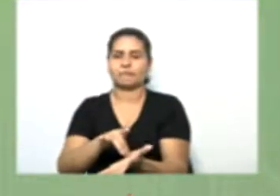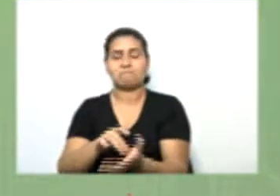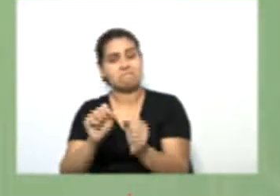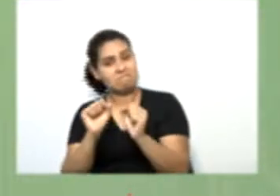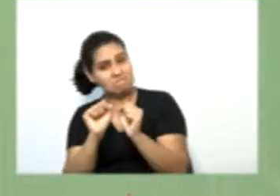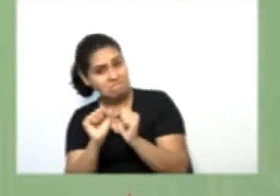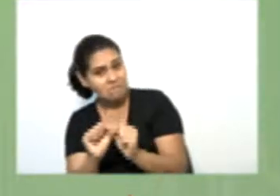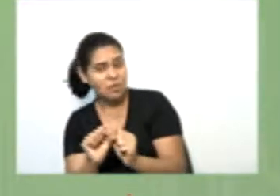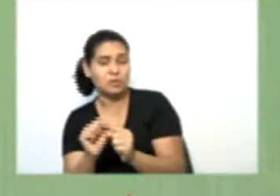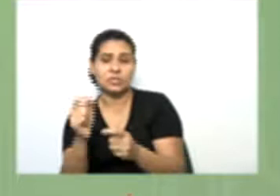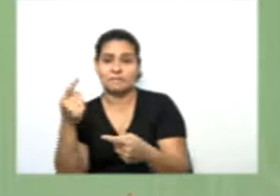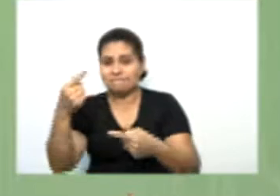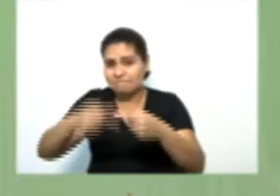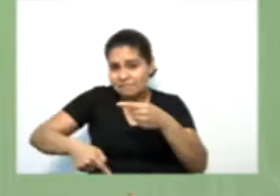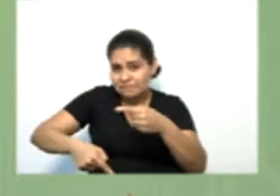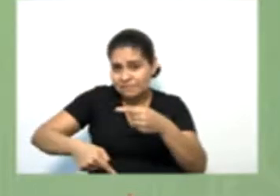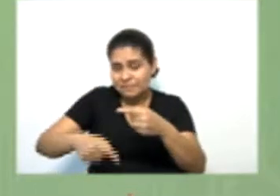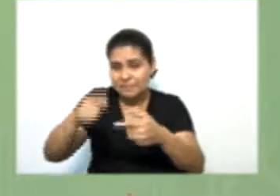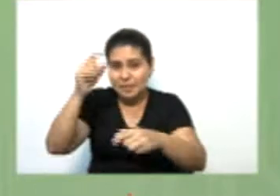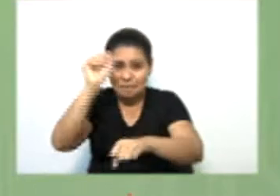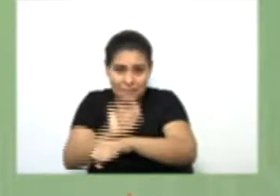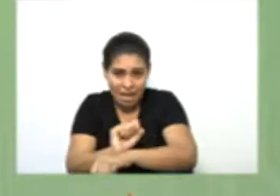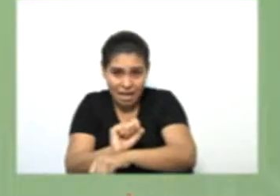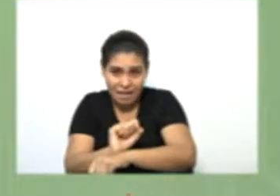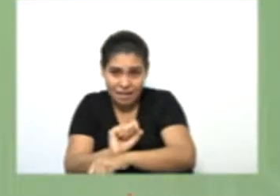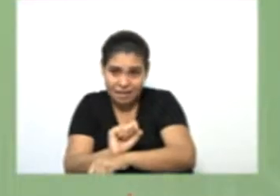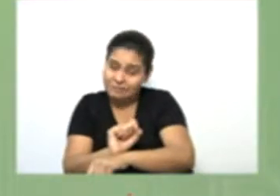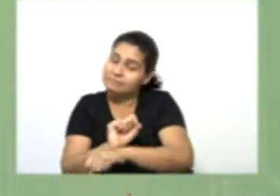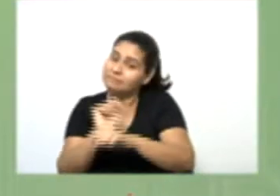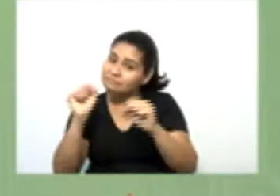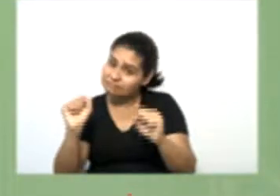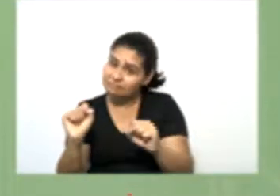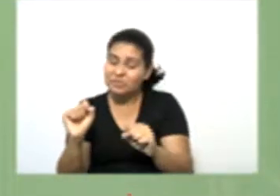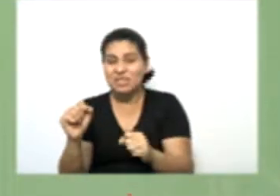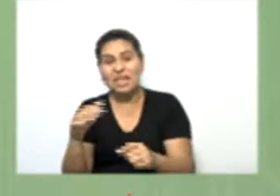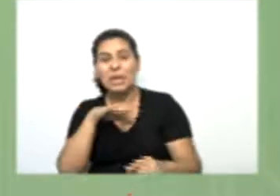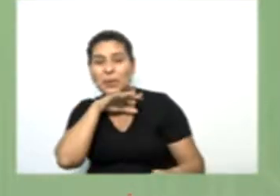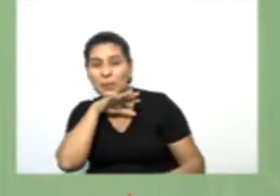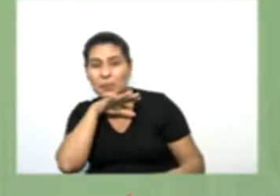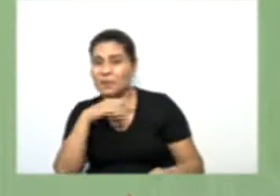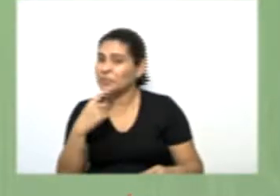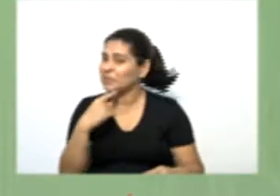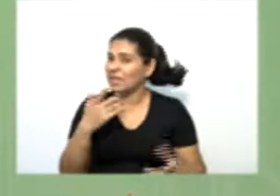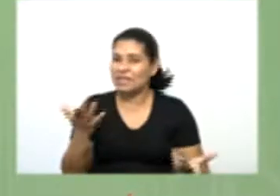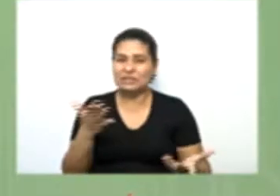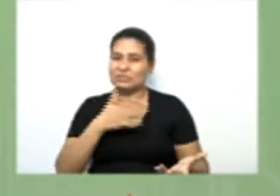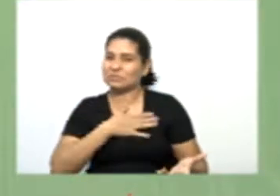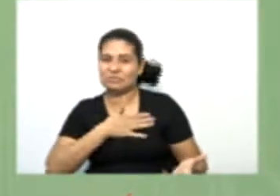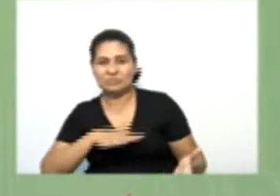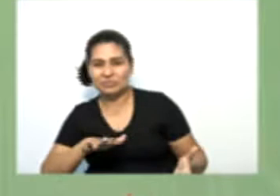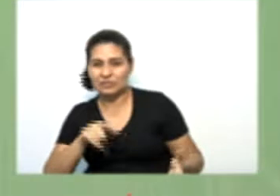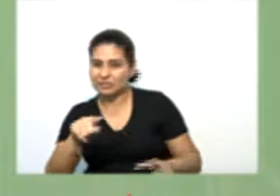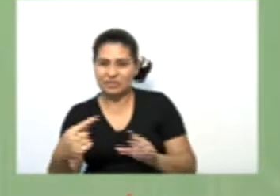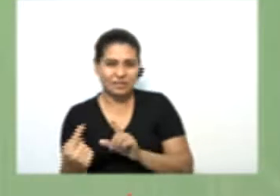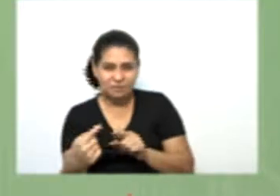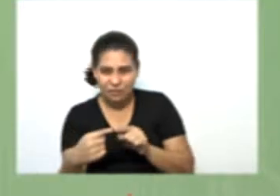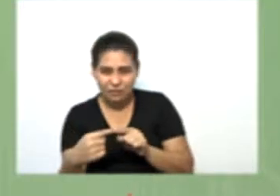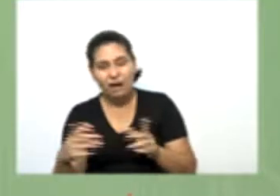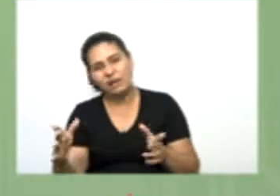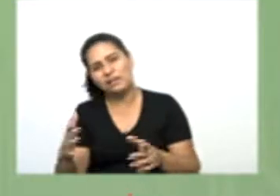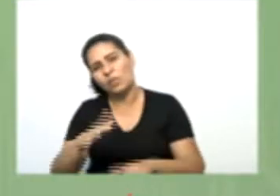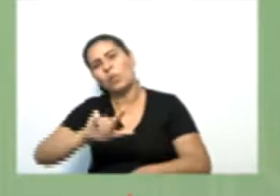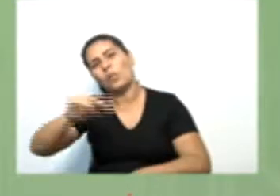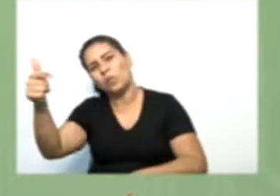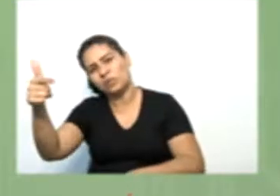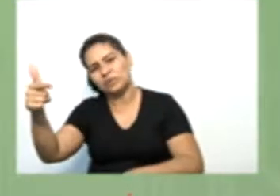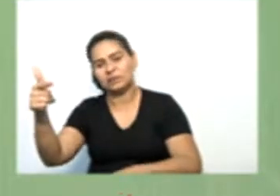Pode ser interrompido, claro, não é? A negociação não foi boa, não está satisfatória para mim, nem para você, então vamos